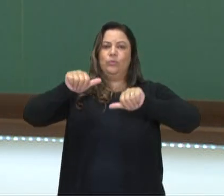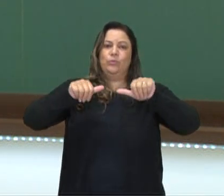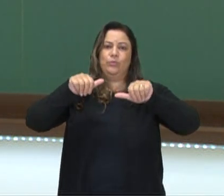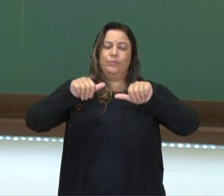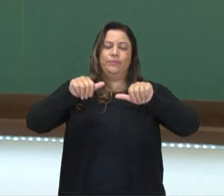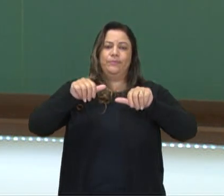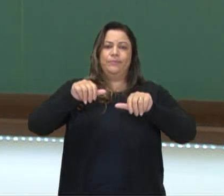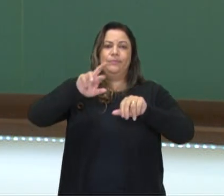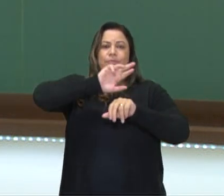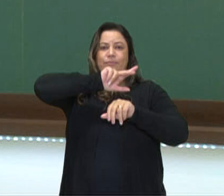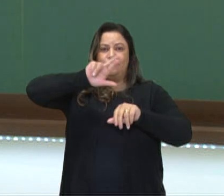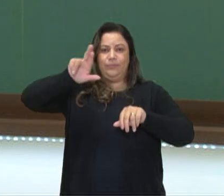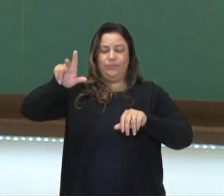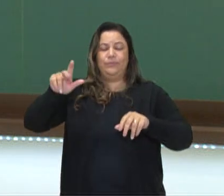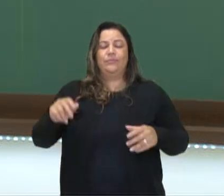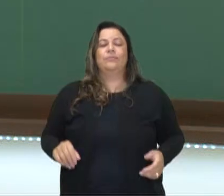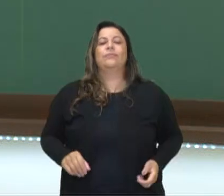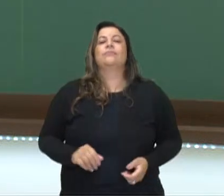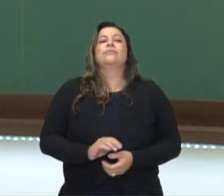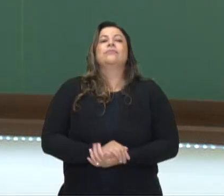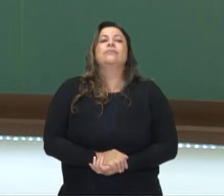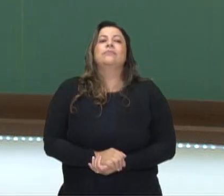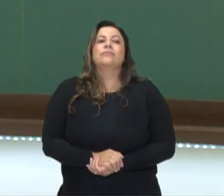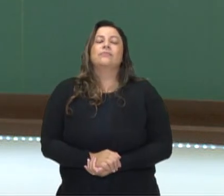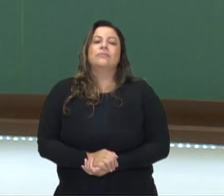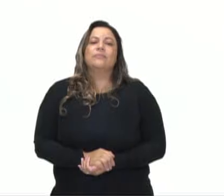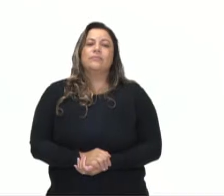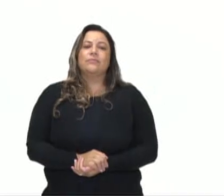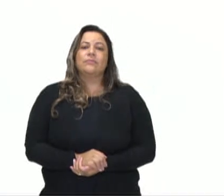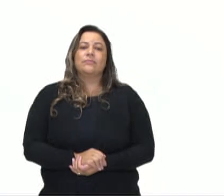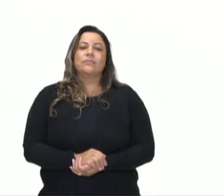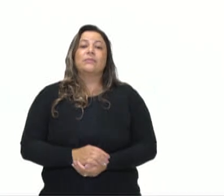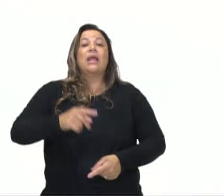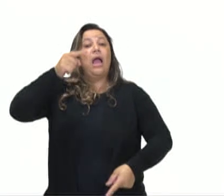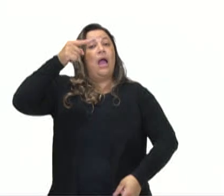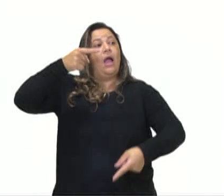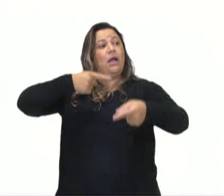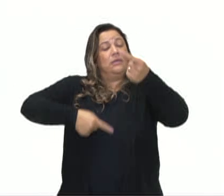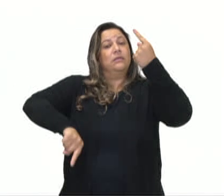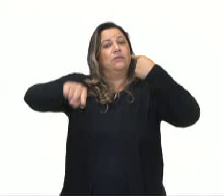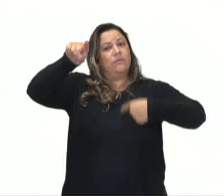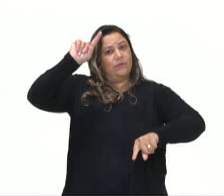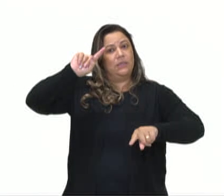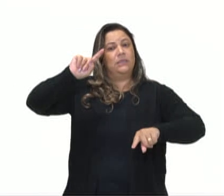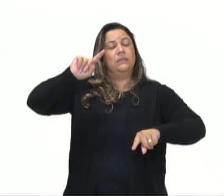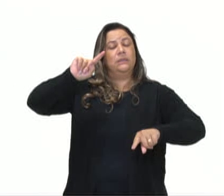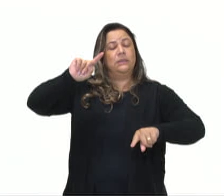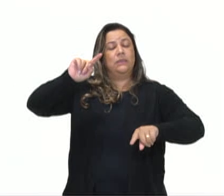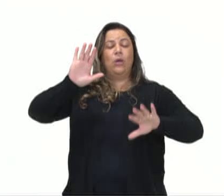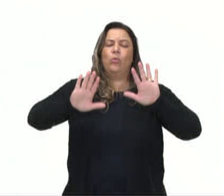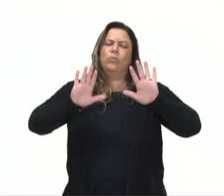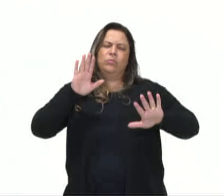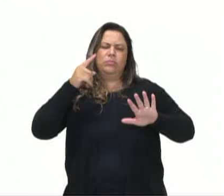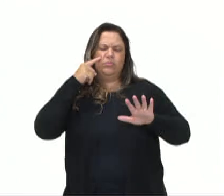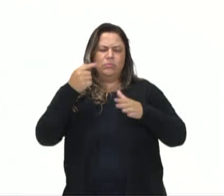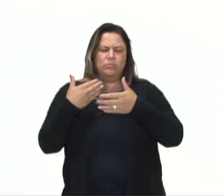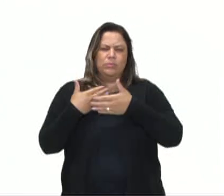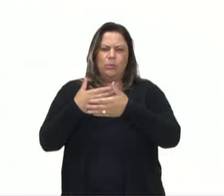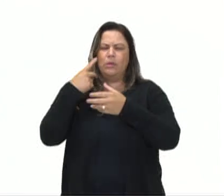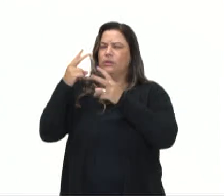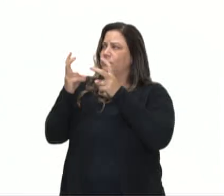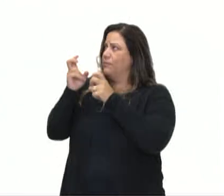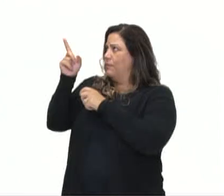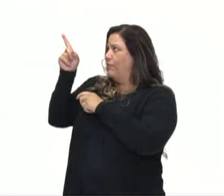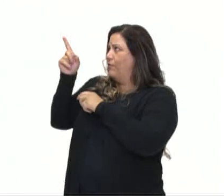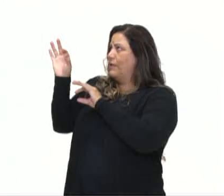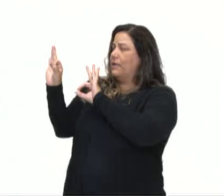região que estiver sendo estudado. A inversão térmica, conforme você também pode acompanhar na tela, um